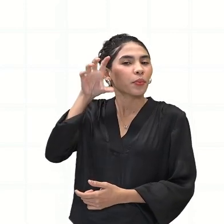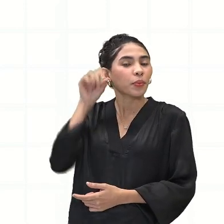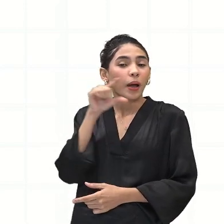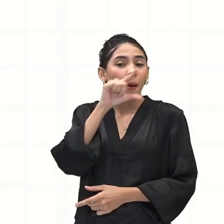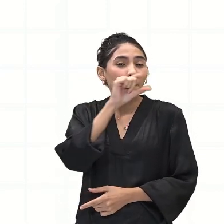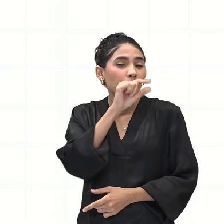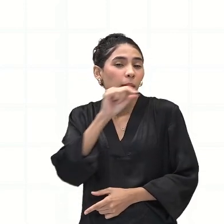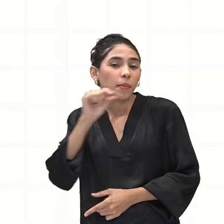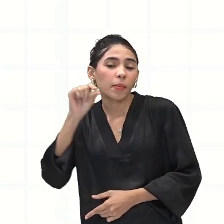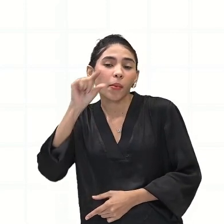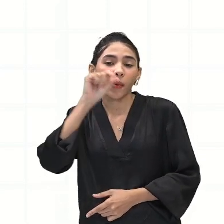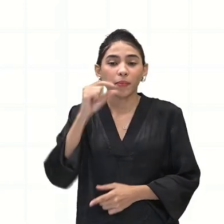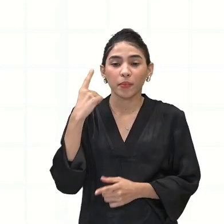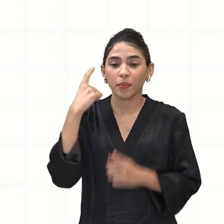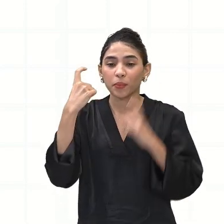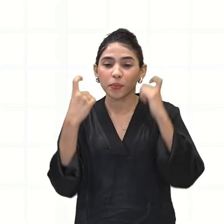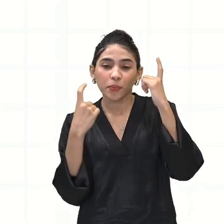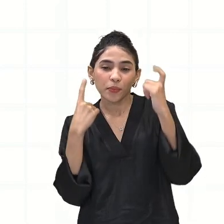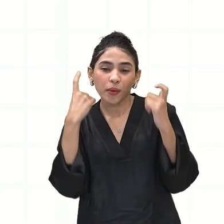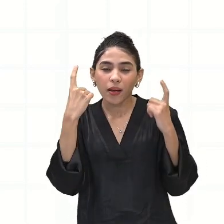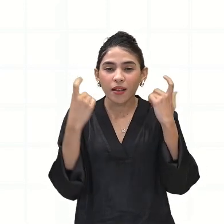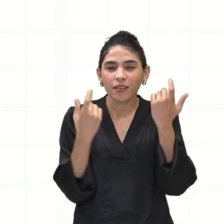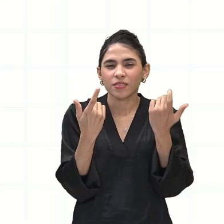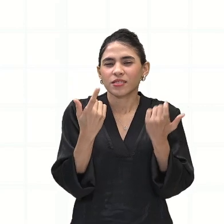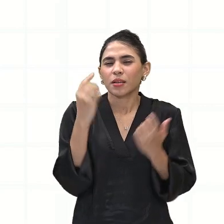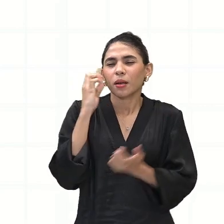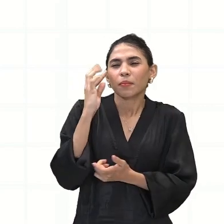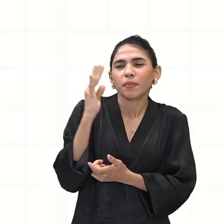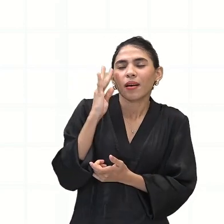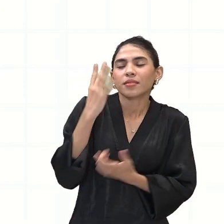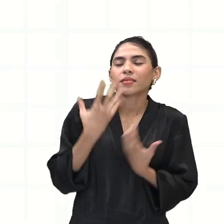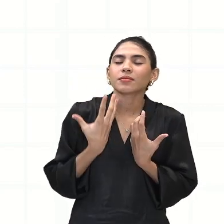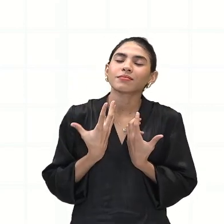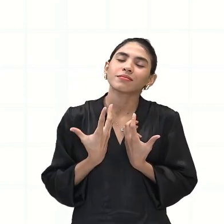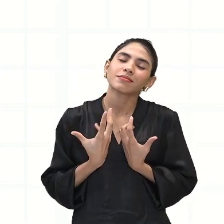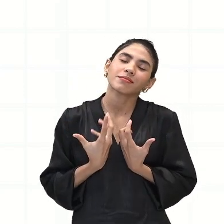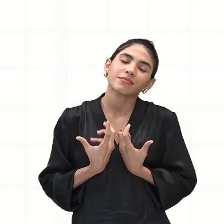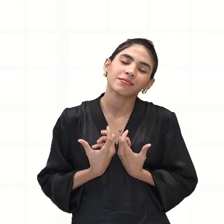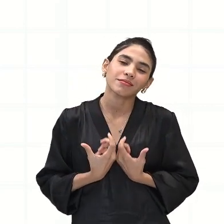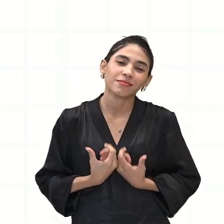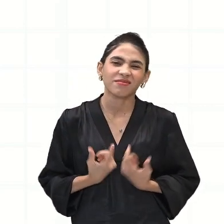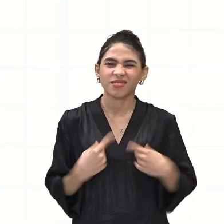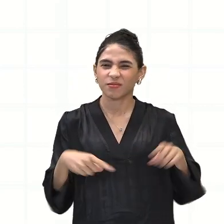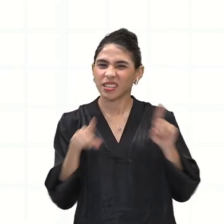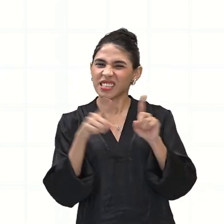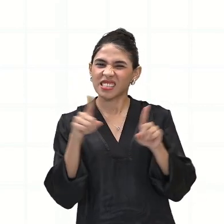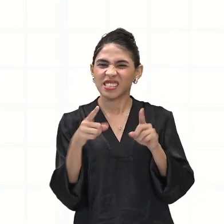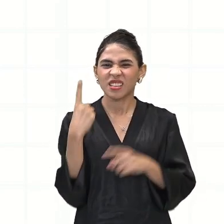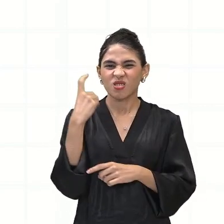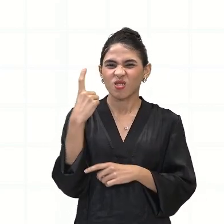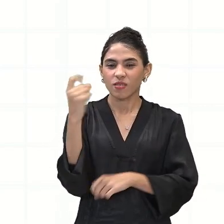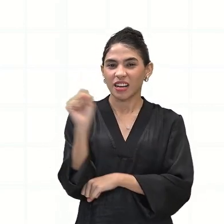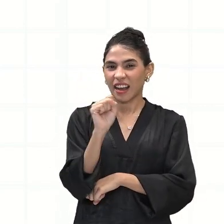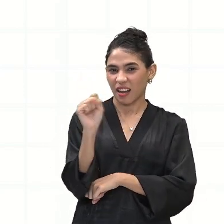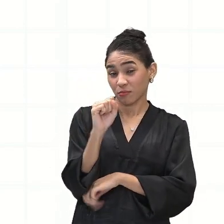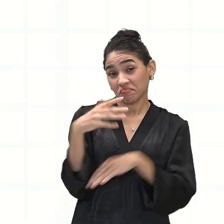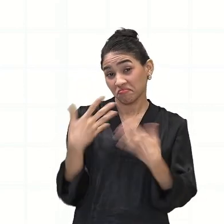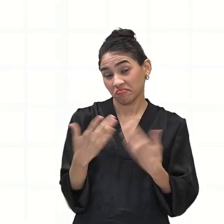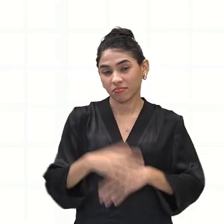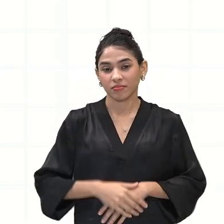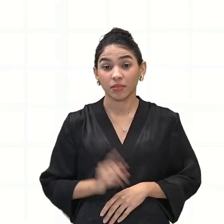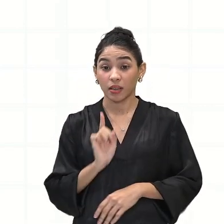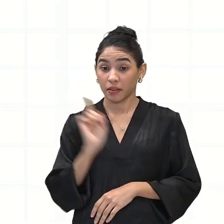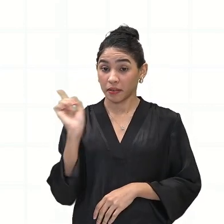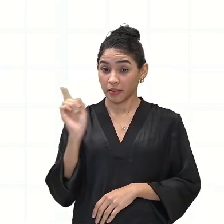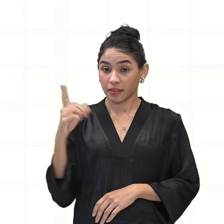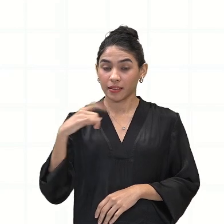de pássaros. Imagine uma coisa relaxante, onde você não precisa se preocupar com sons de carros, por exemplo. E ali na propaganda nós temos